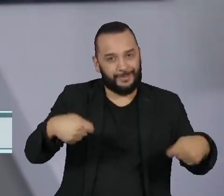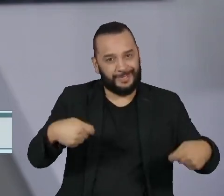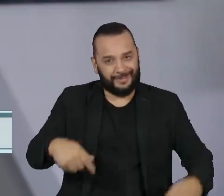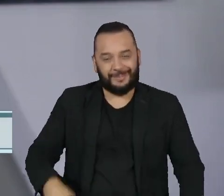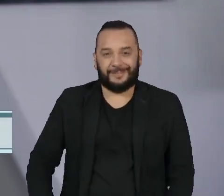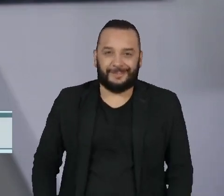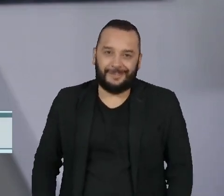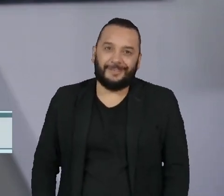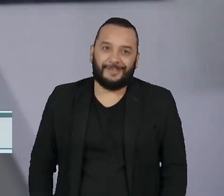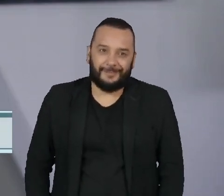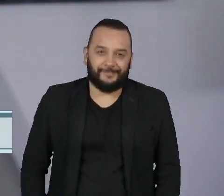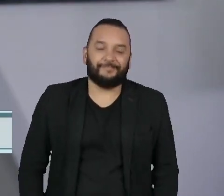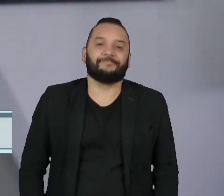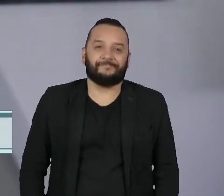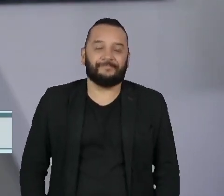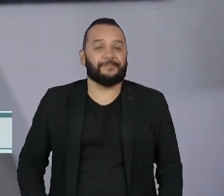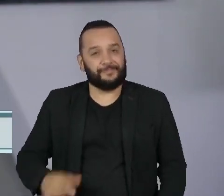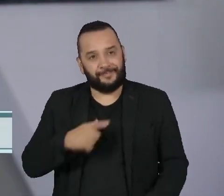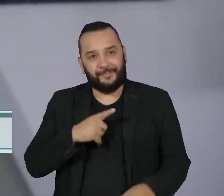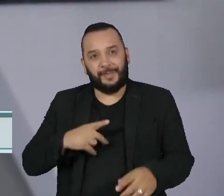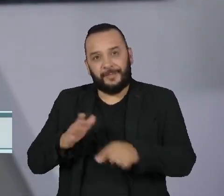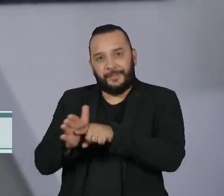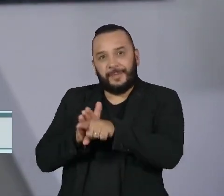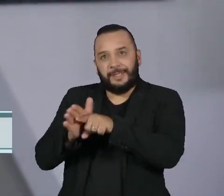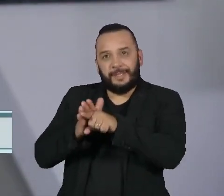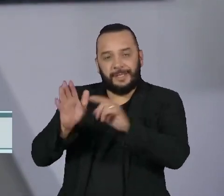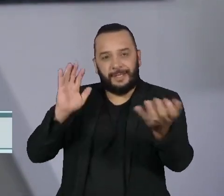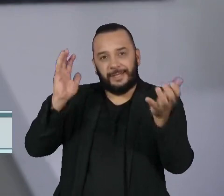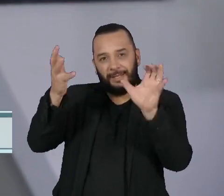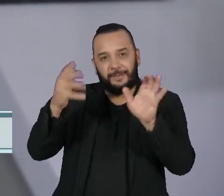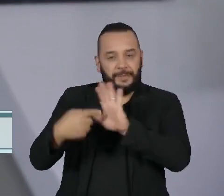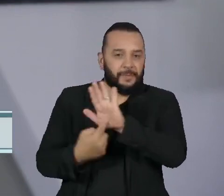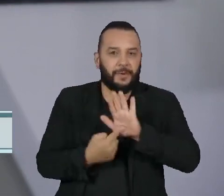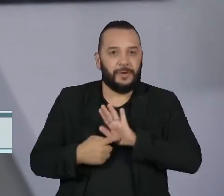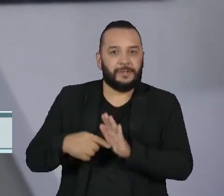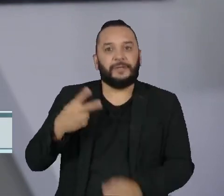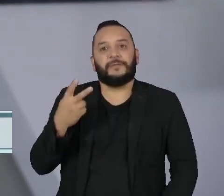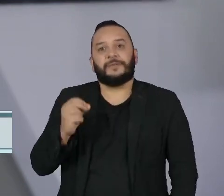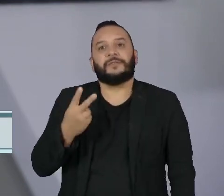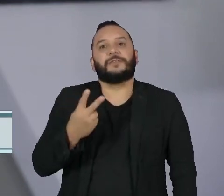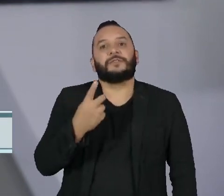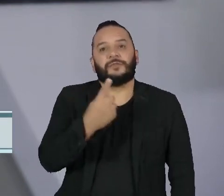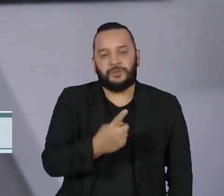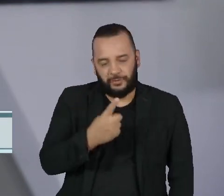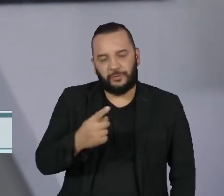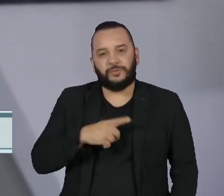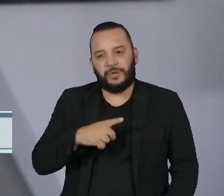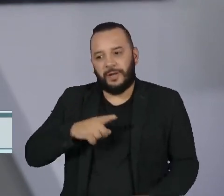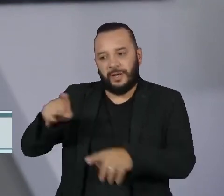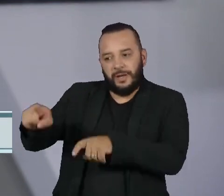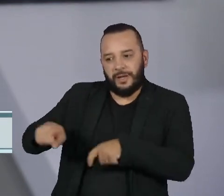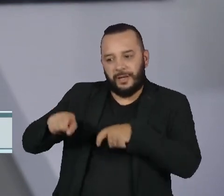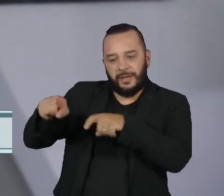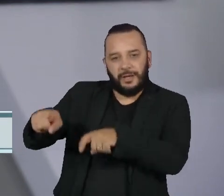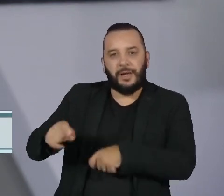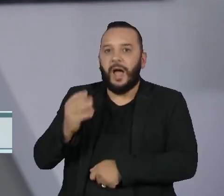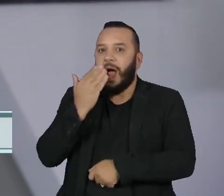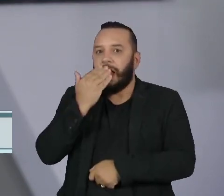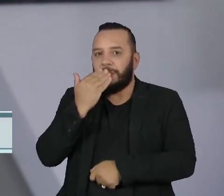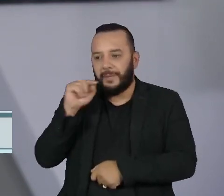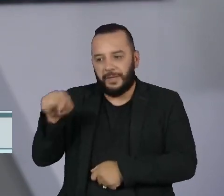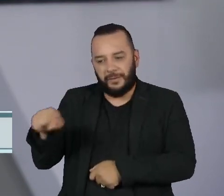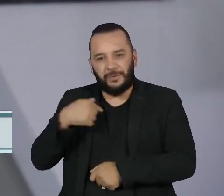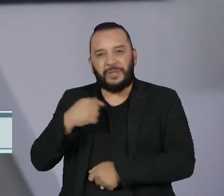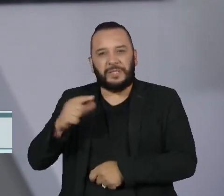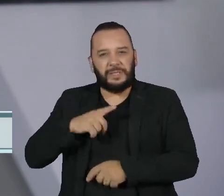Um estudo do Observatório do Clima revela que em 2021 a produção de alimentos foi a grande responsável pela emissão de